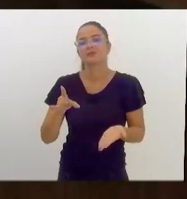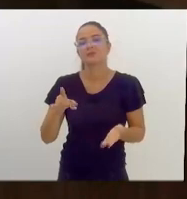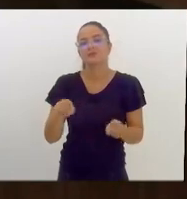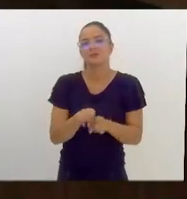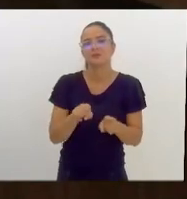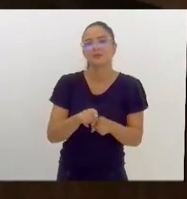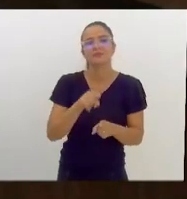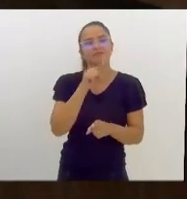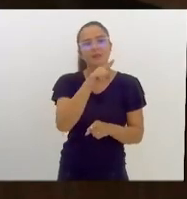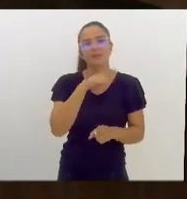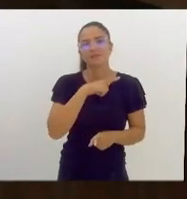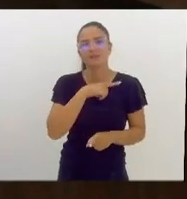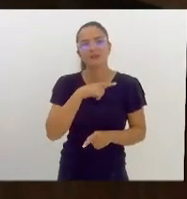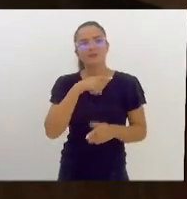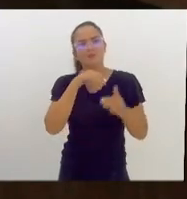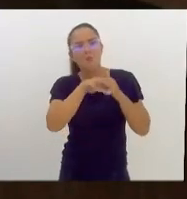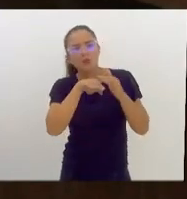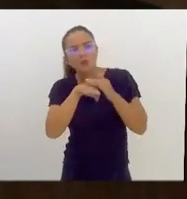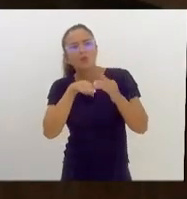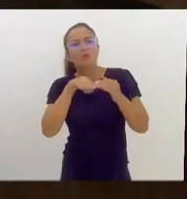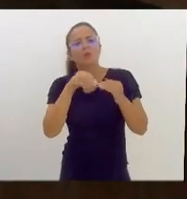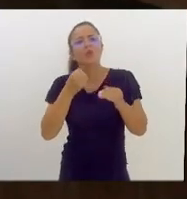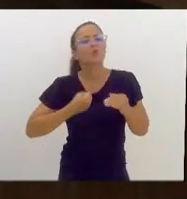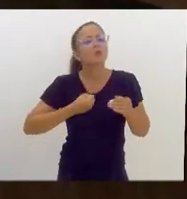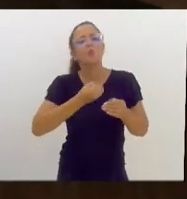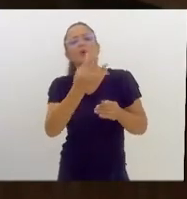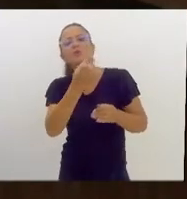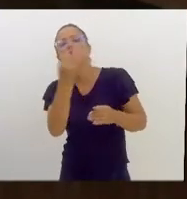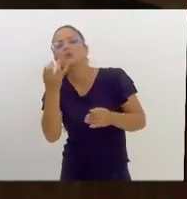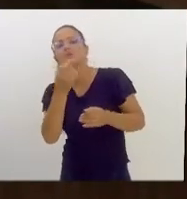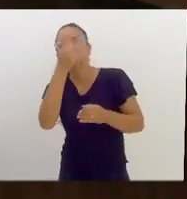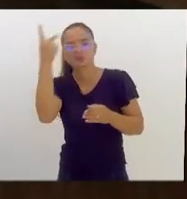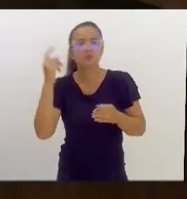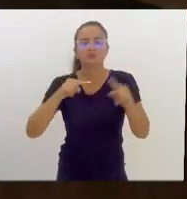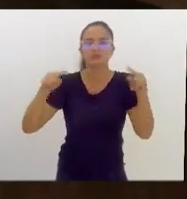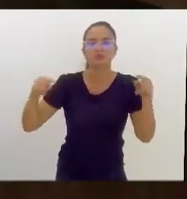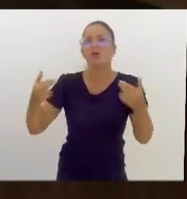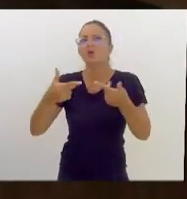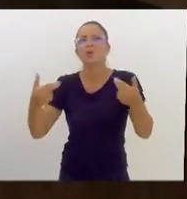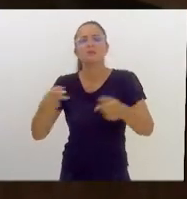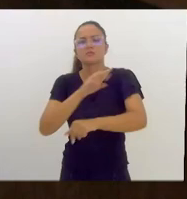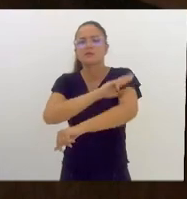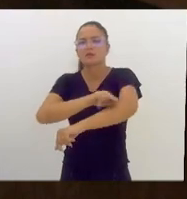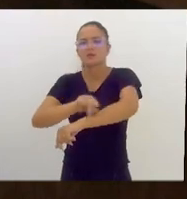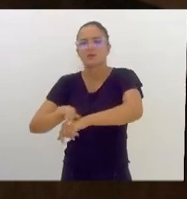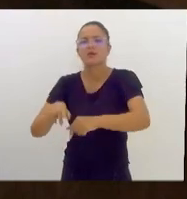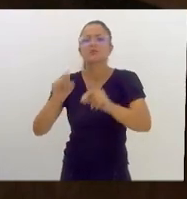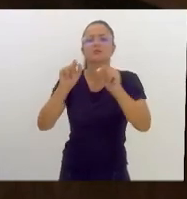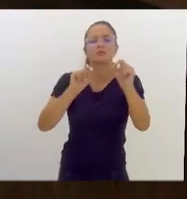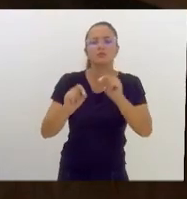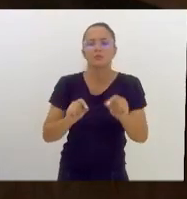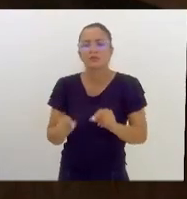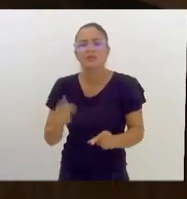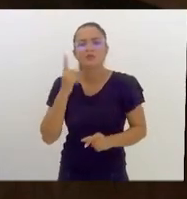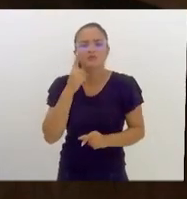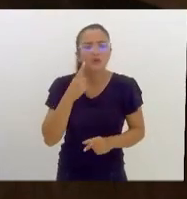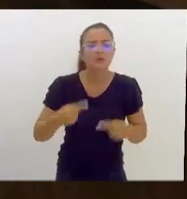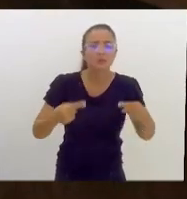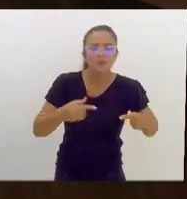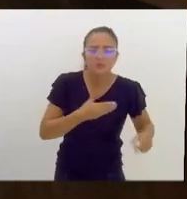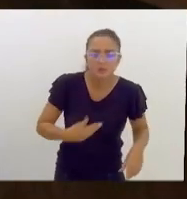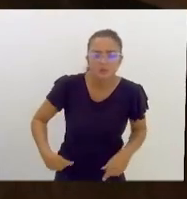nos bancos de dados dos setores públicos e privados, cortes étnico-raciais que podem subsidiar políticas públicas,